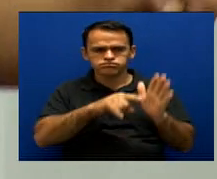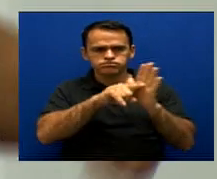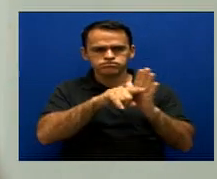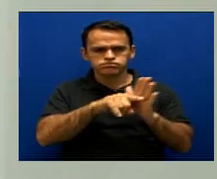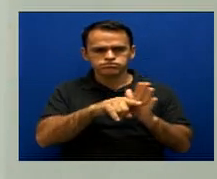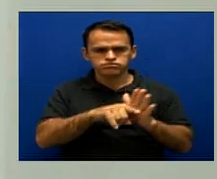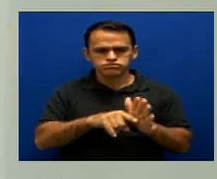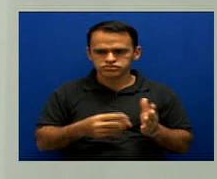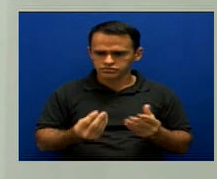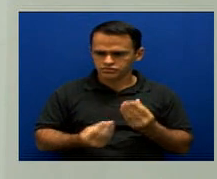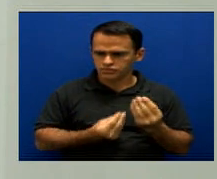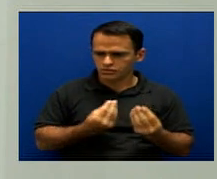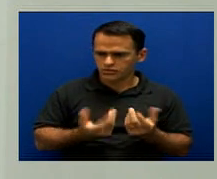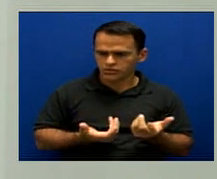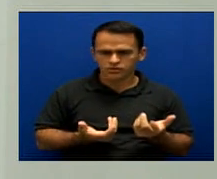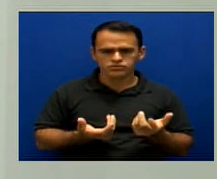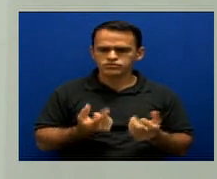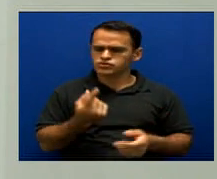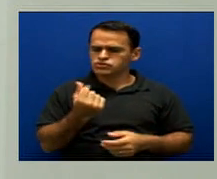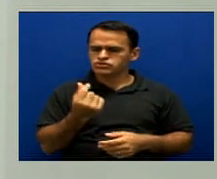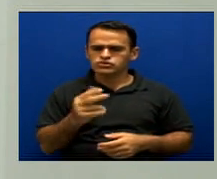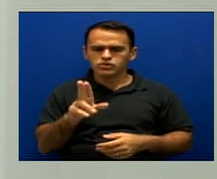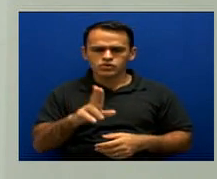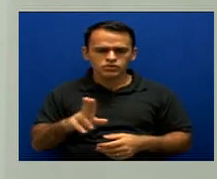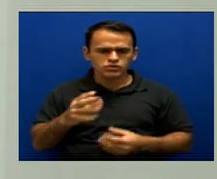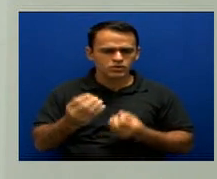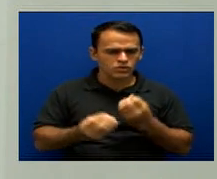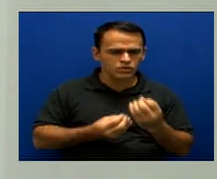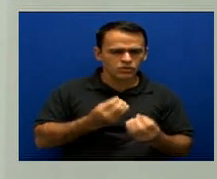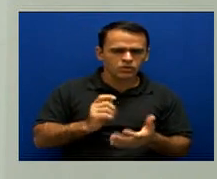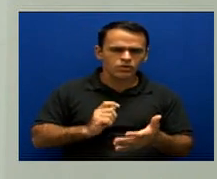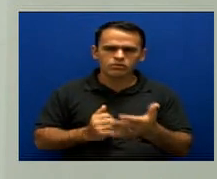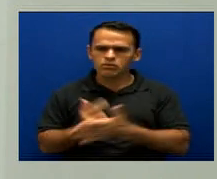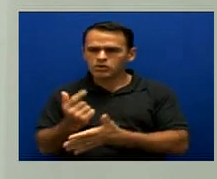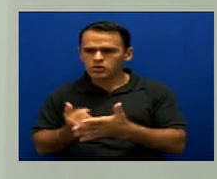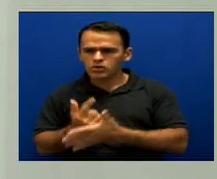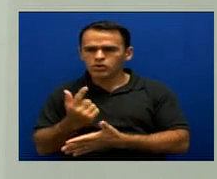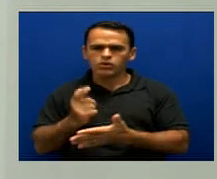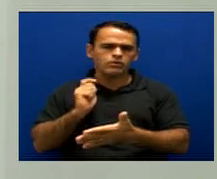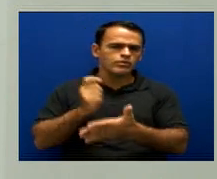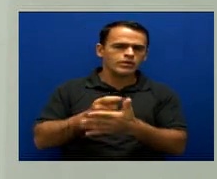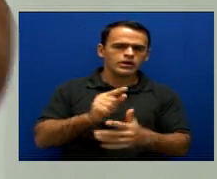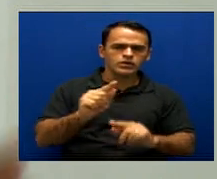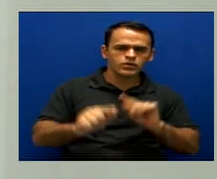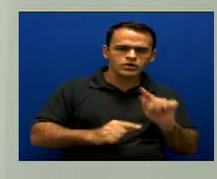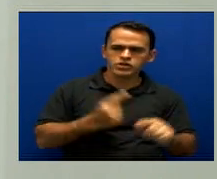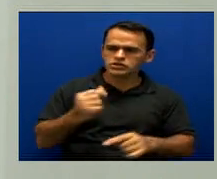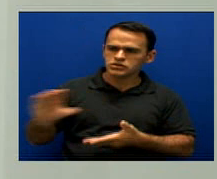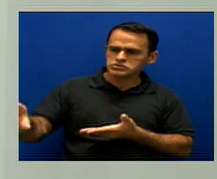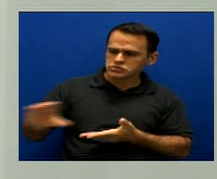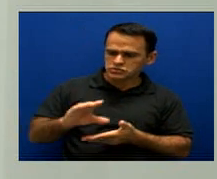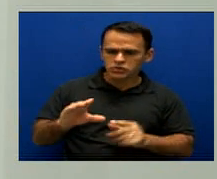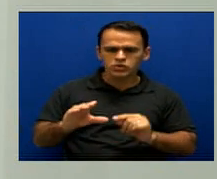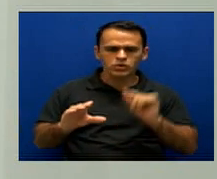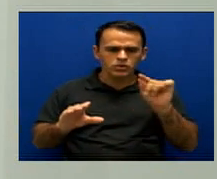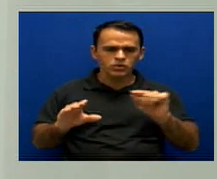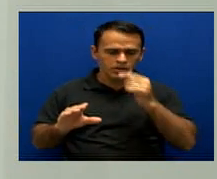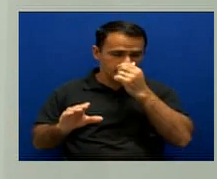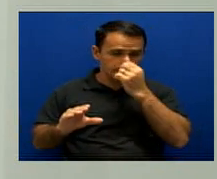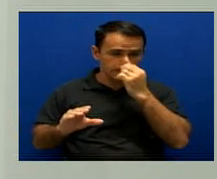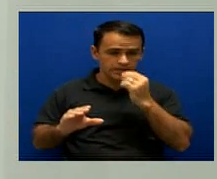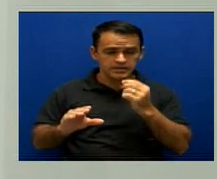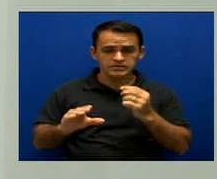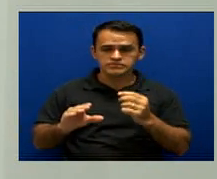que falou que onde o dinheiro foi gasto o dinheiro que vem que verba que vem como buscar